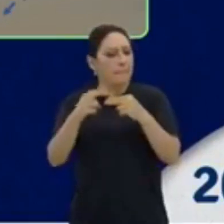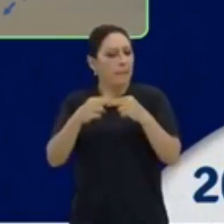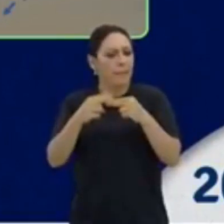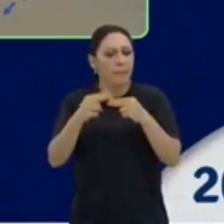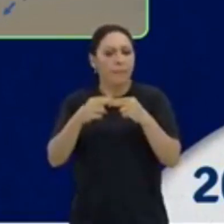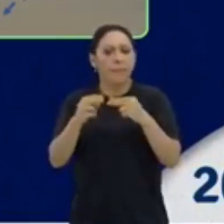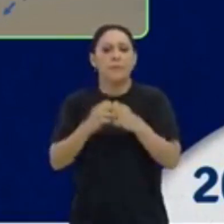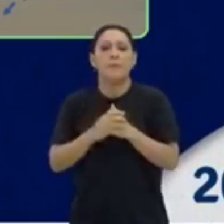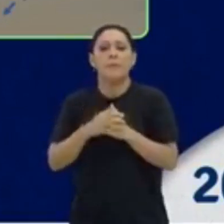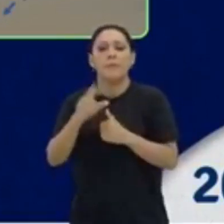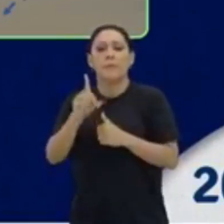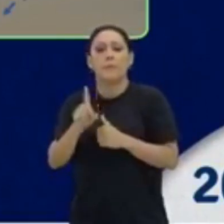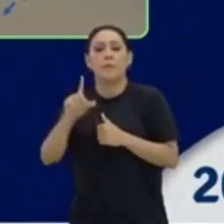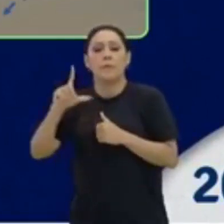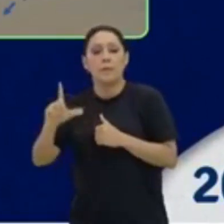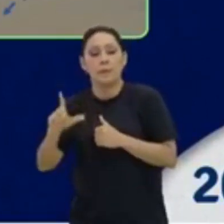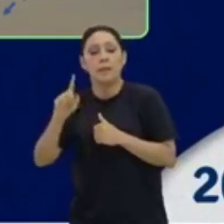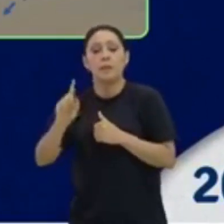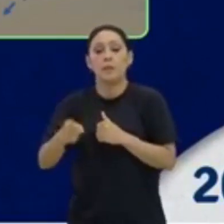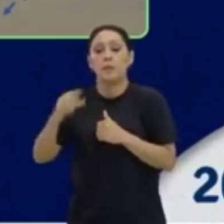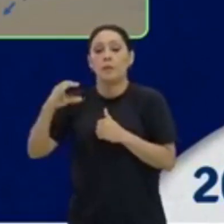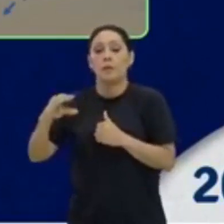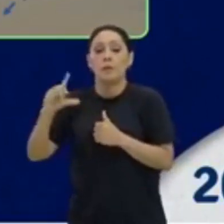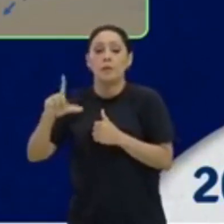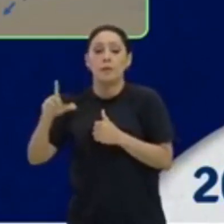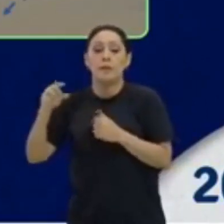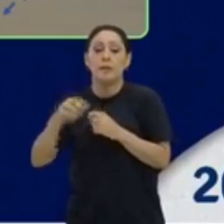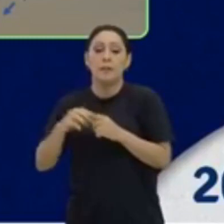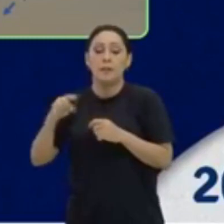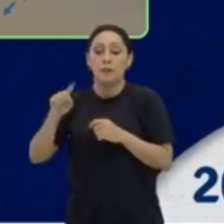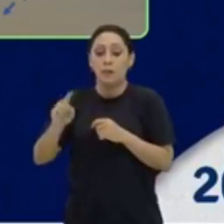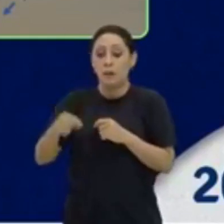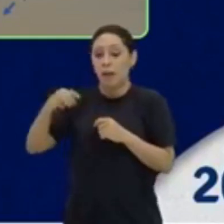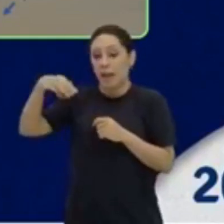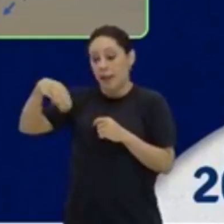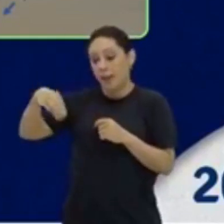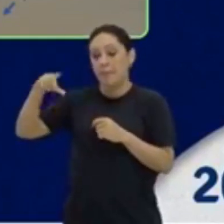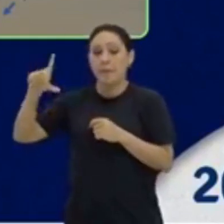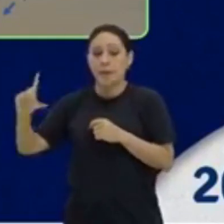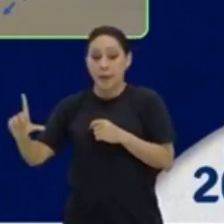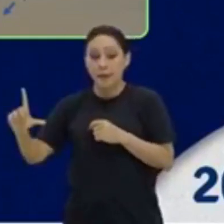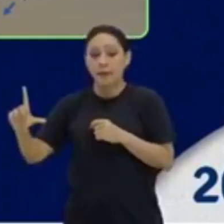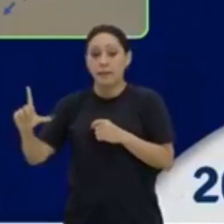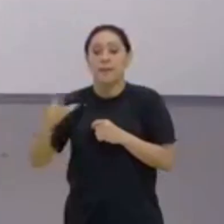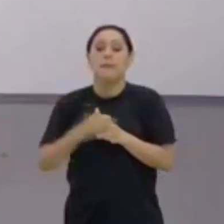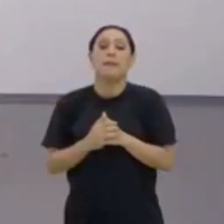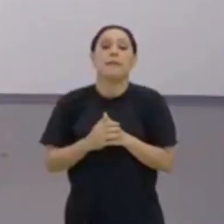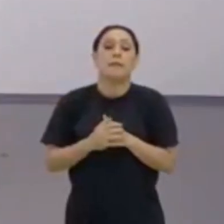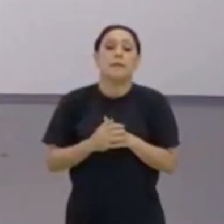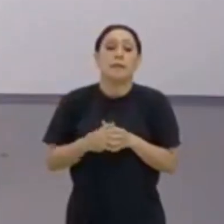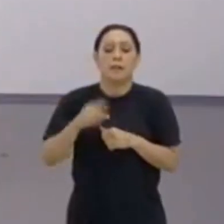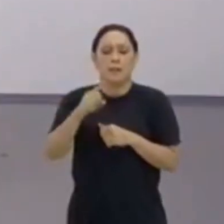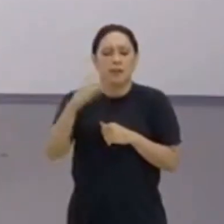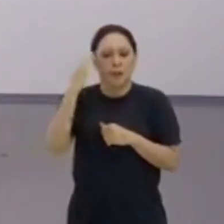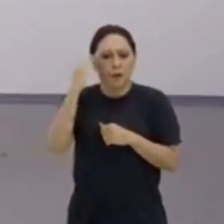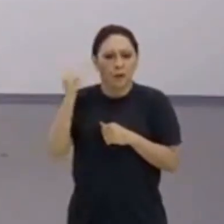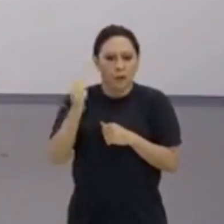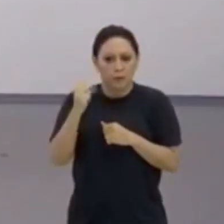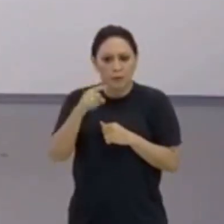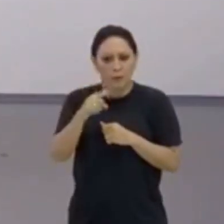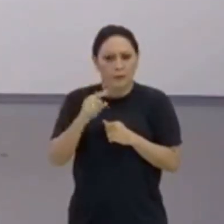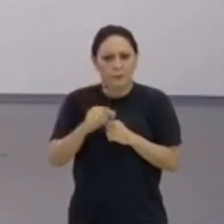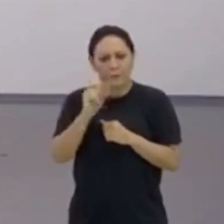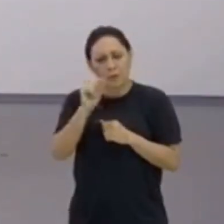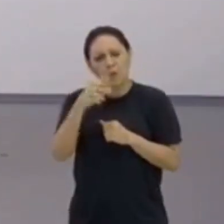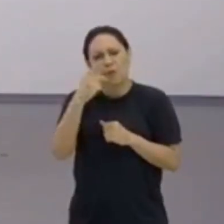e o mililitro. É o famoso, tá, famoso ml. Né? ml. Agora, observa aqui, pessoal, que tu já deve estar pensando. Professor, mas